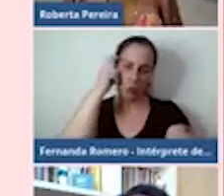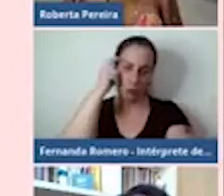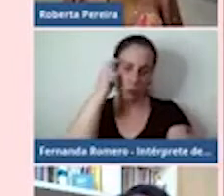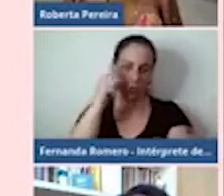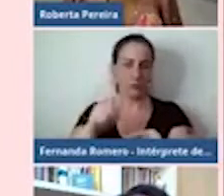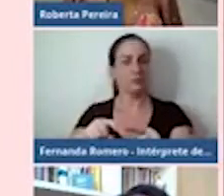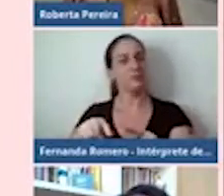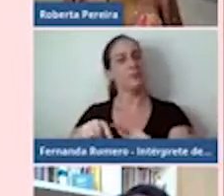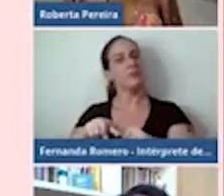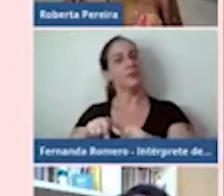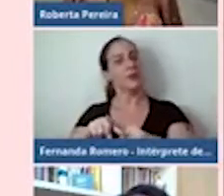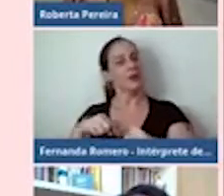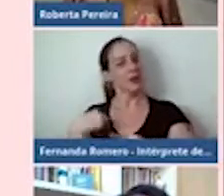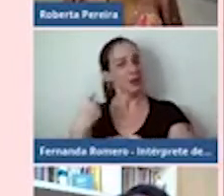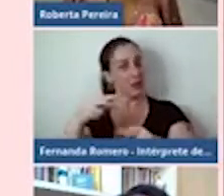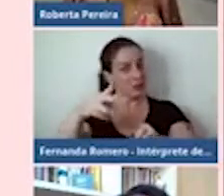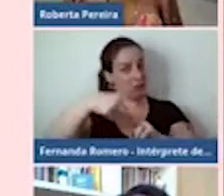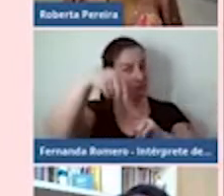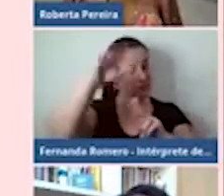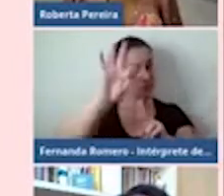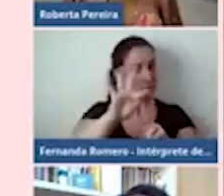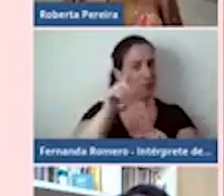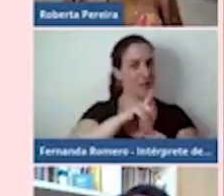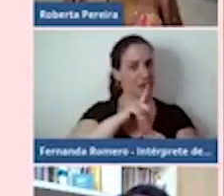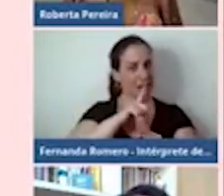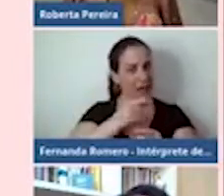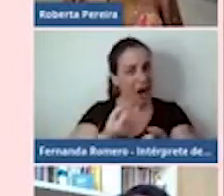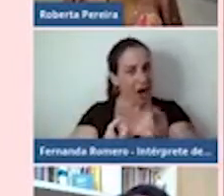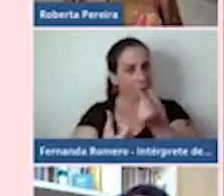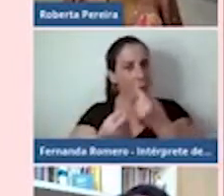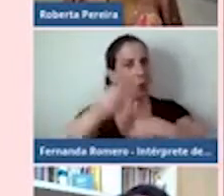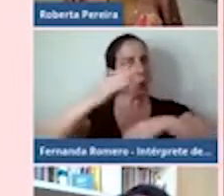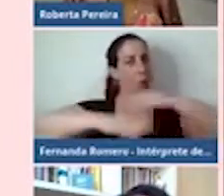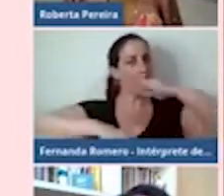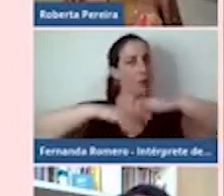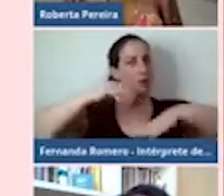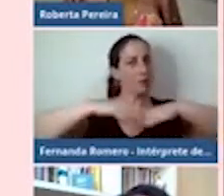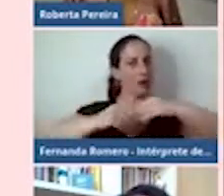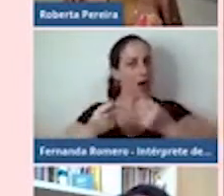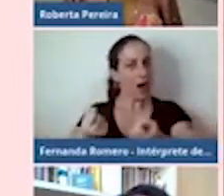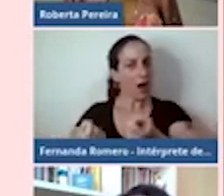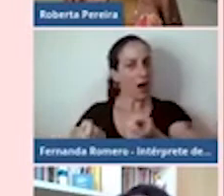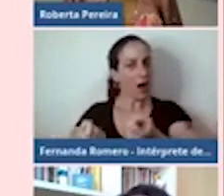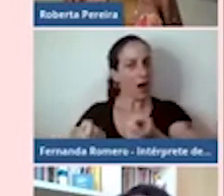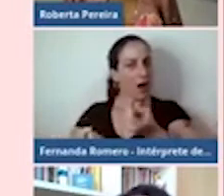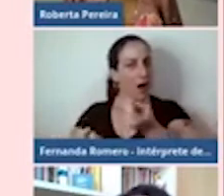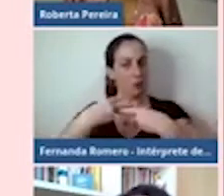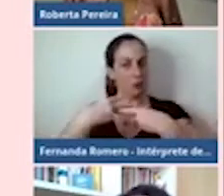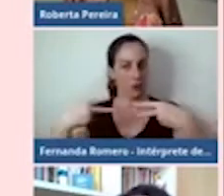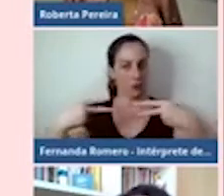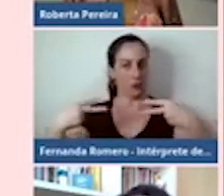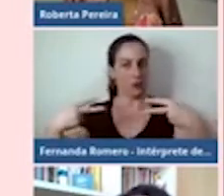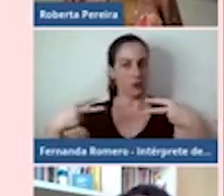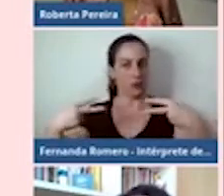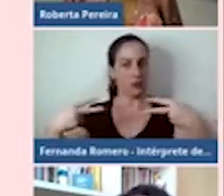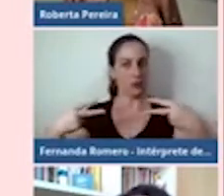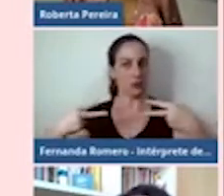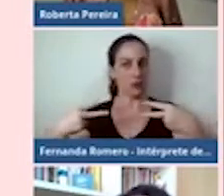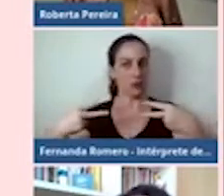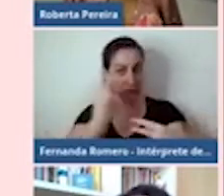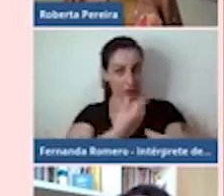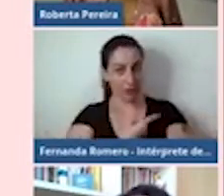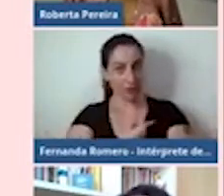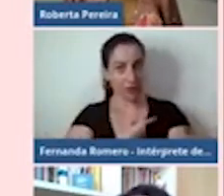nós temos no Sistema FEComércio algumas práticas, alguns gestos, né, que para nós é